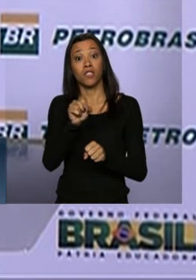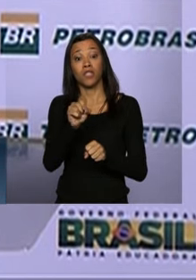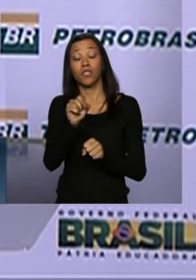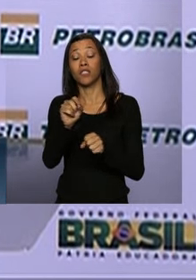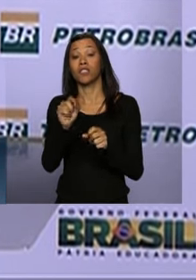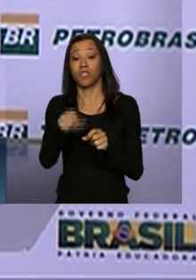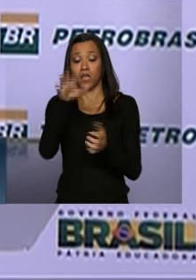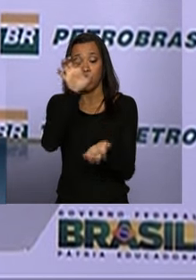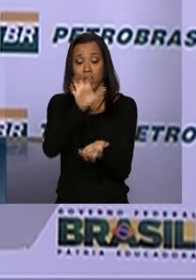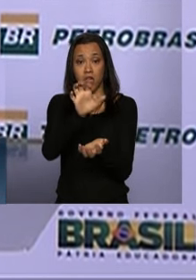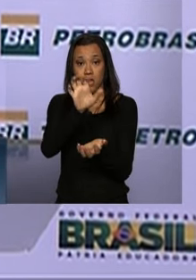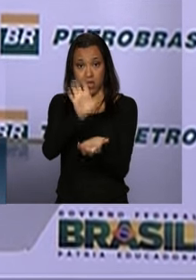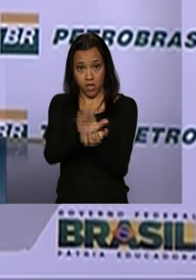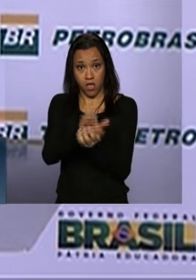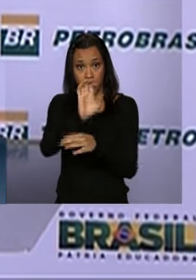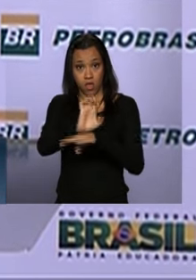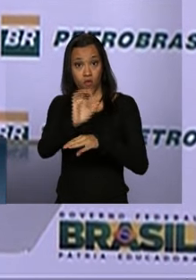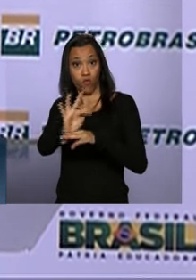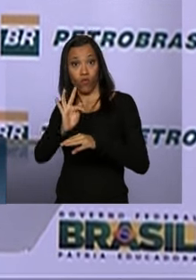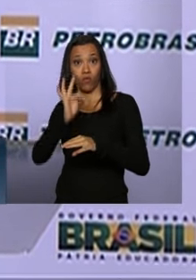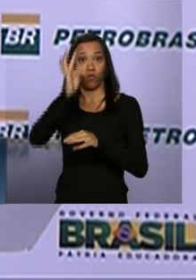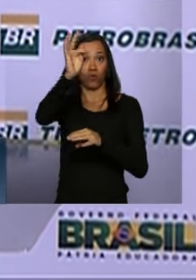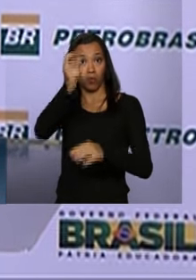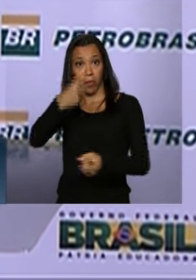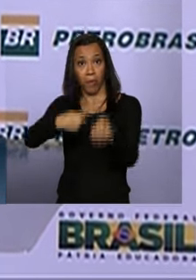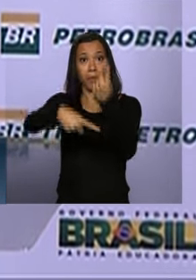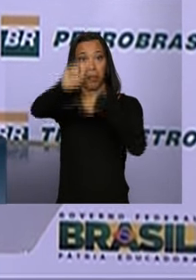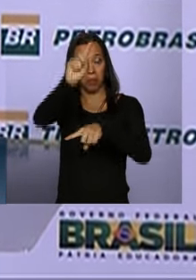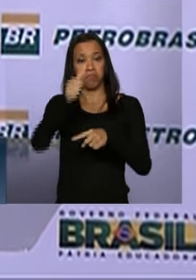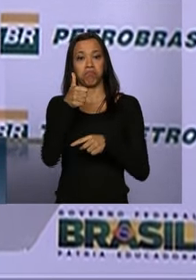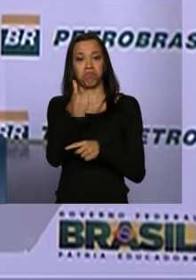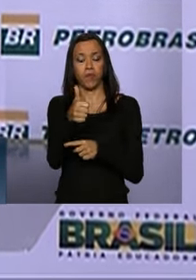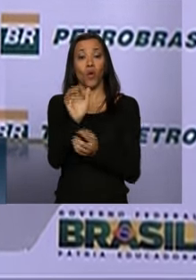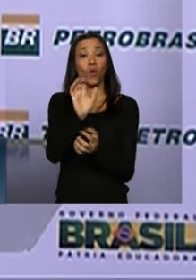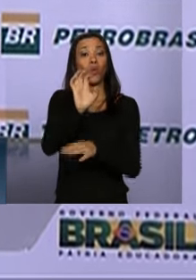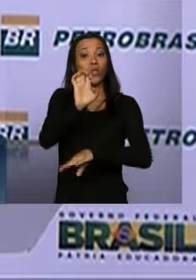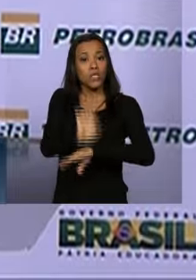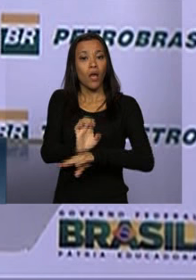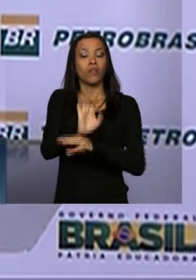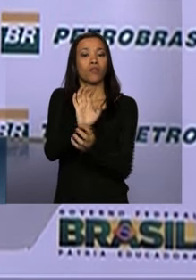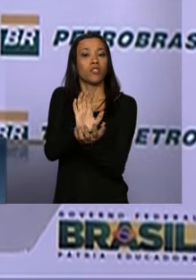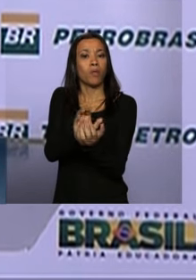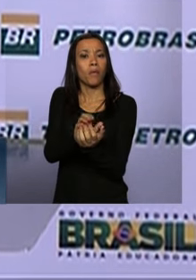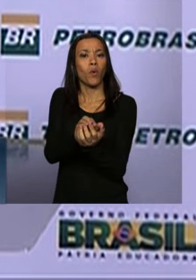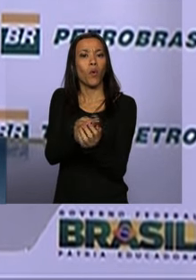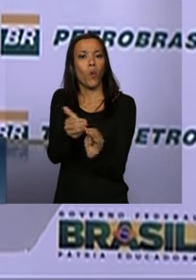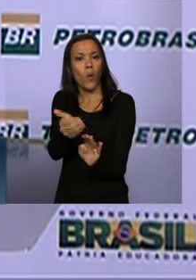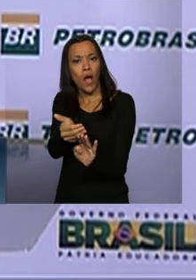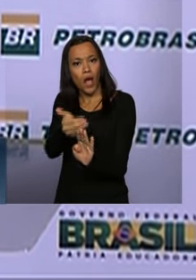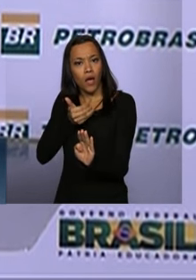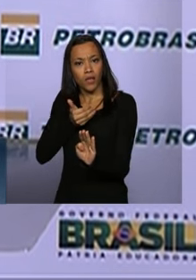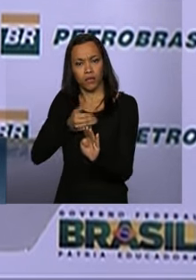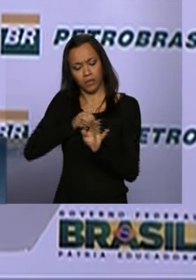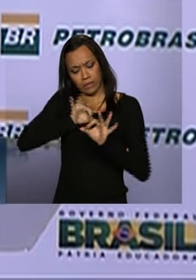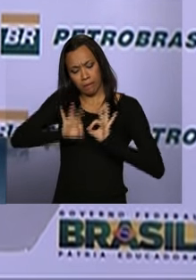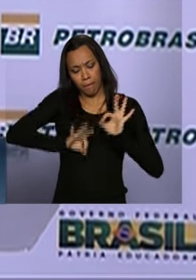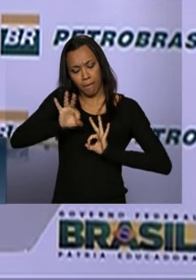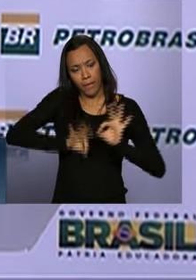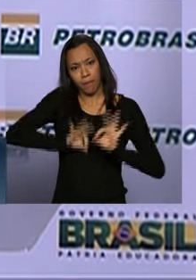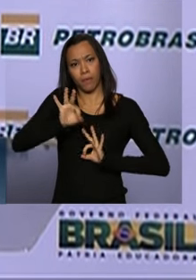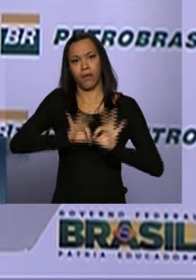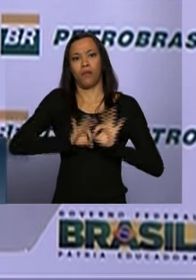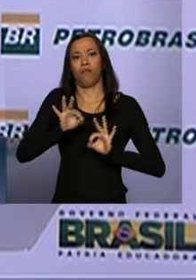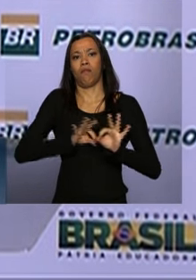futuro, tem dado muito êxito. Pernambuco se preparou na sua infraestrutura, Pernambuco